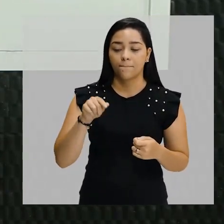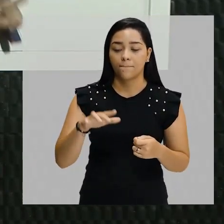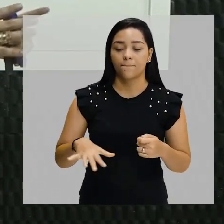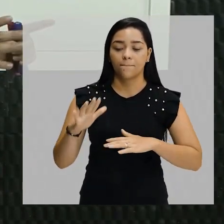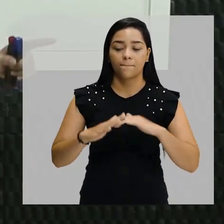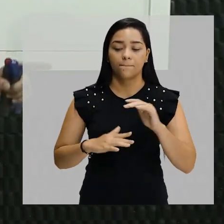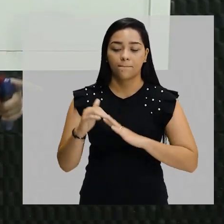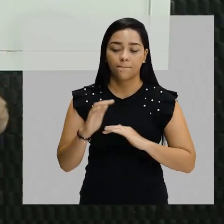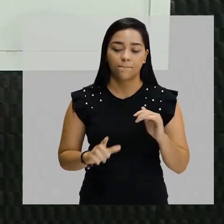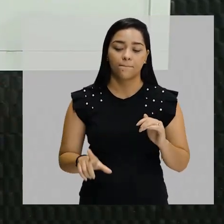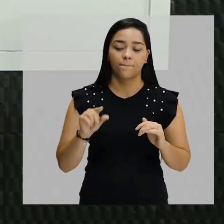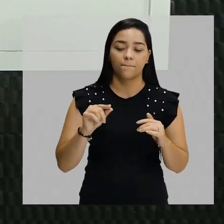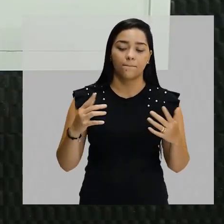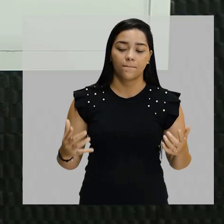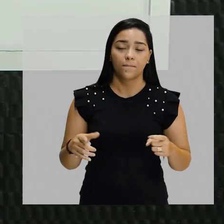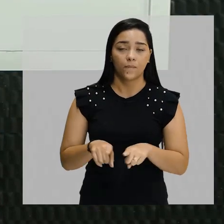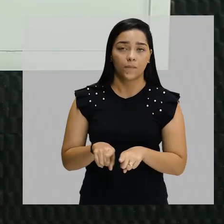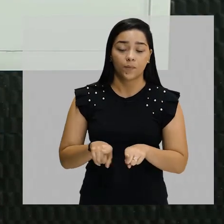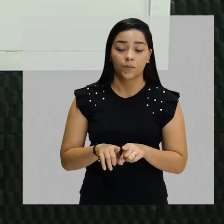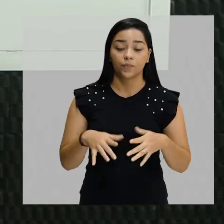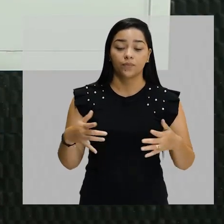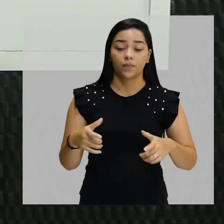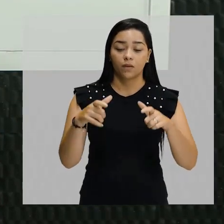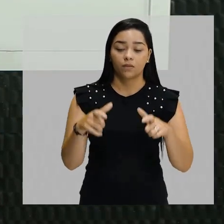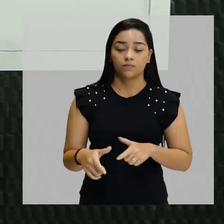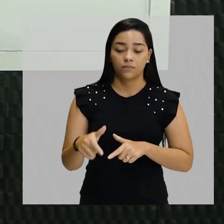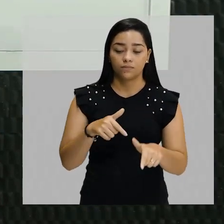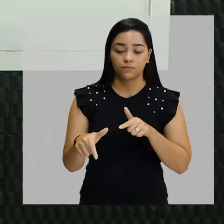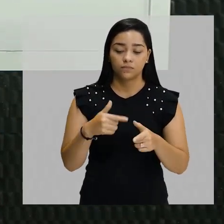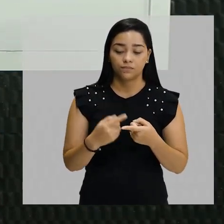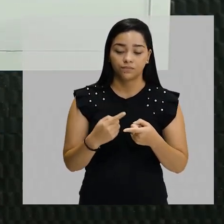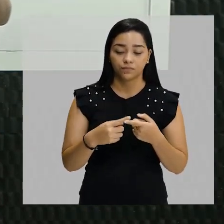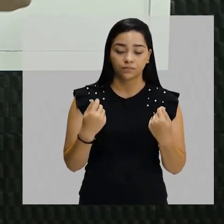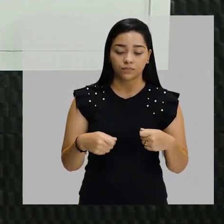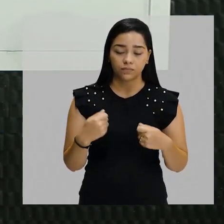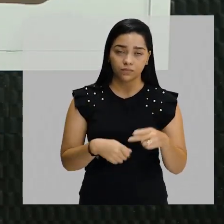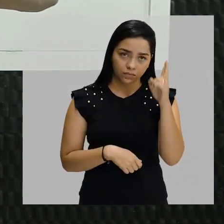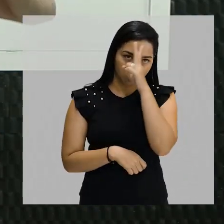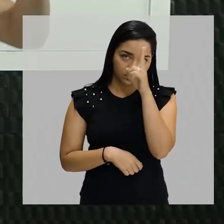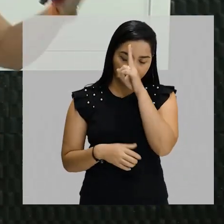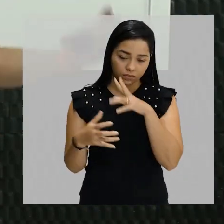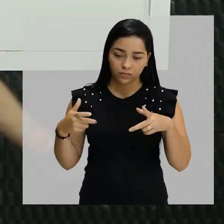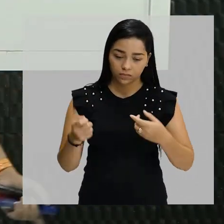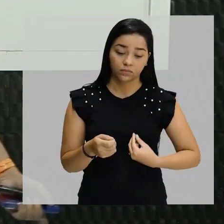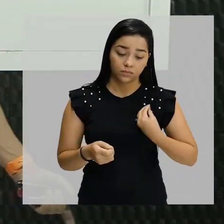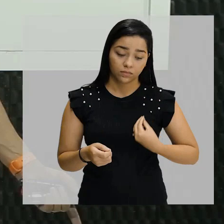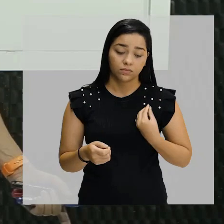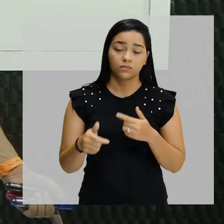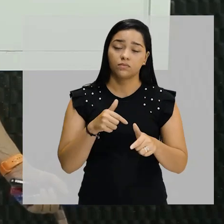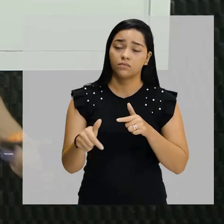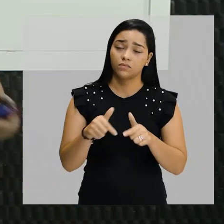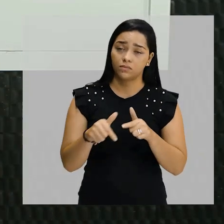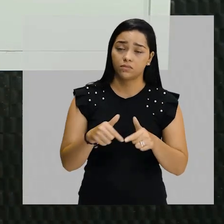profissão que você vai escolher em que local você vai trabalhar porque você vai ter que lembrar que o resto da vida você vai passar trabalhando